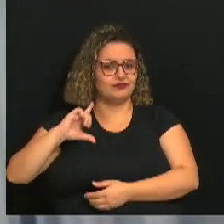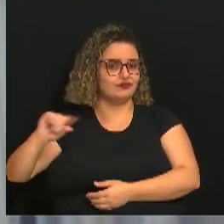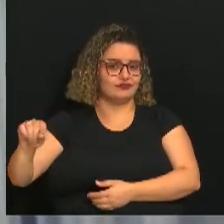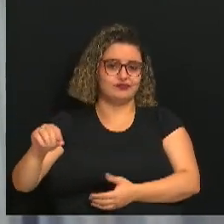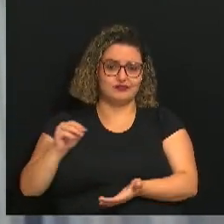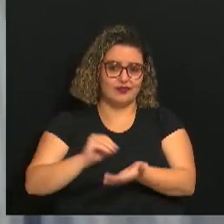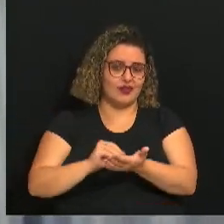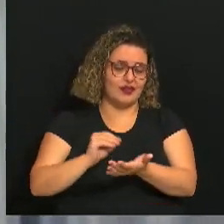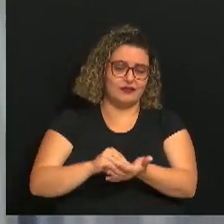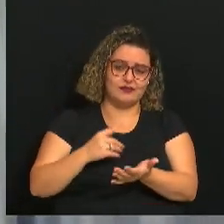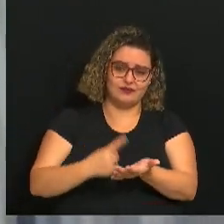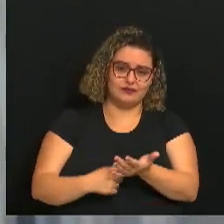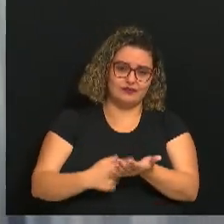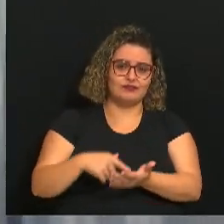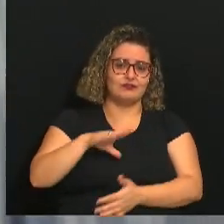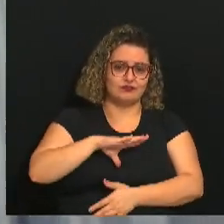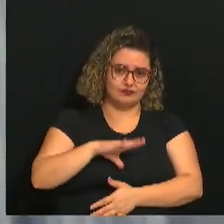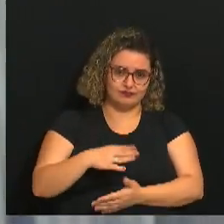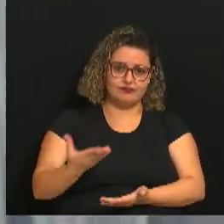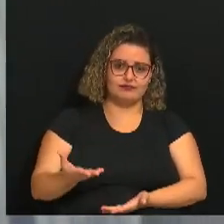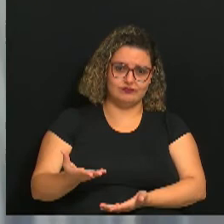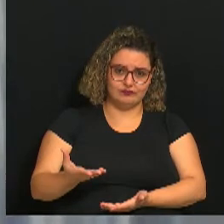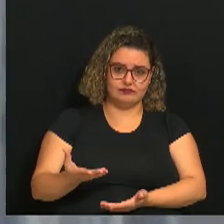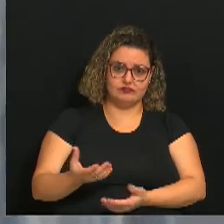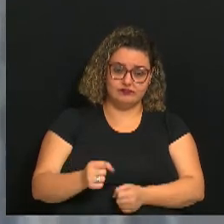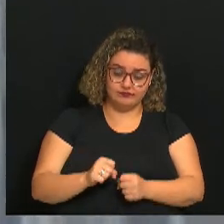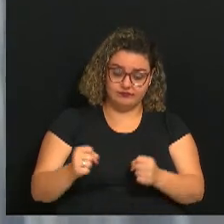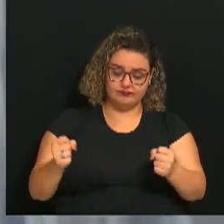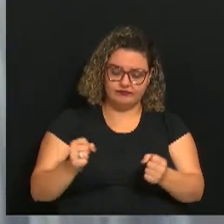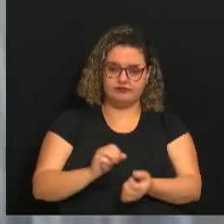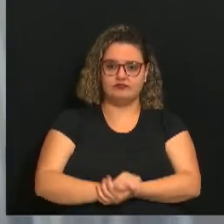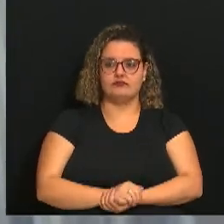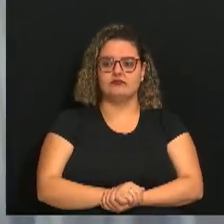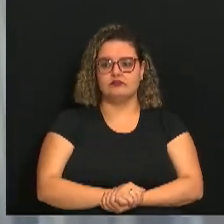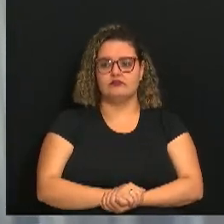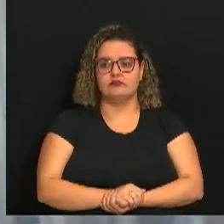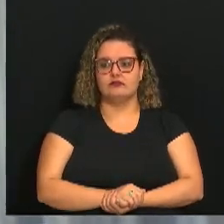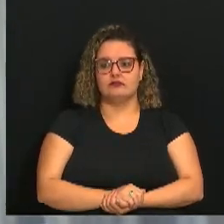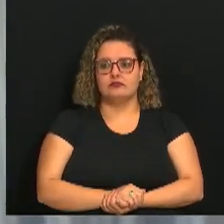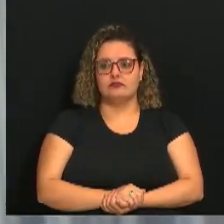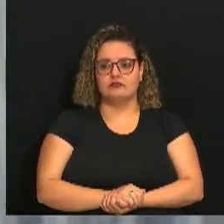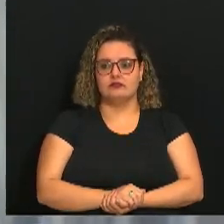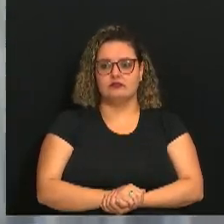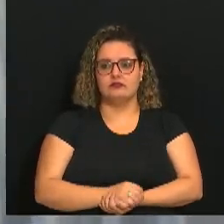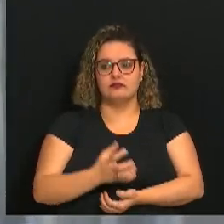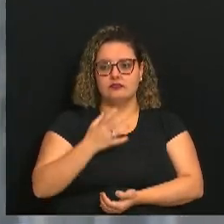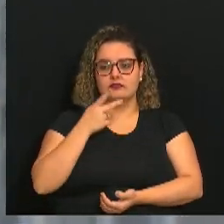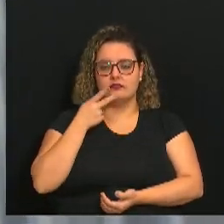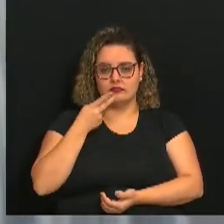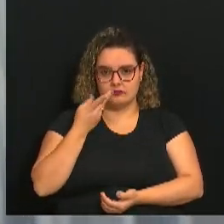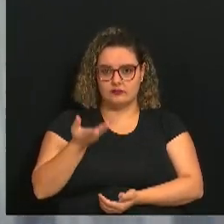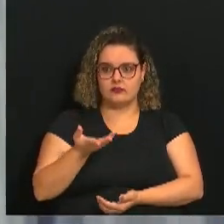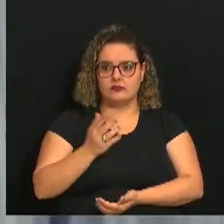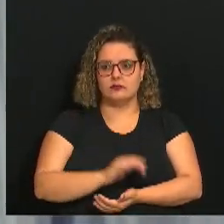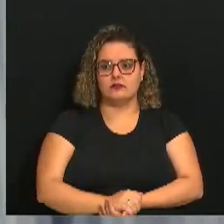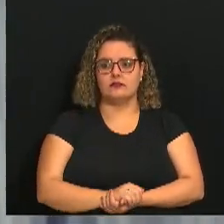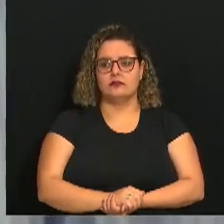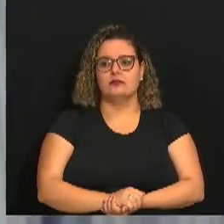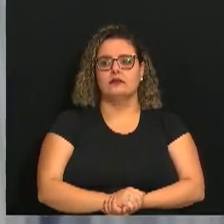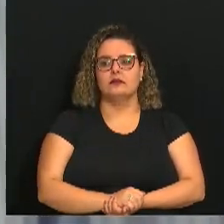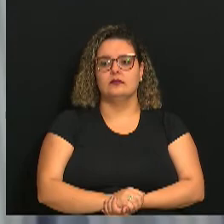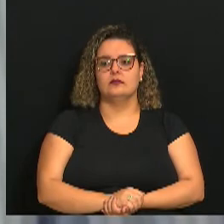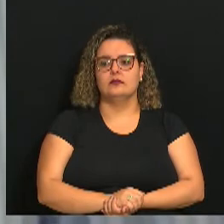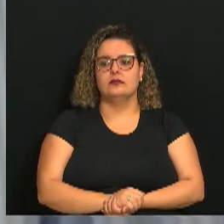o município e também com as pessoas, é muito grande. Então, eu queria reforçar isso. E o segundo ponto, que aí é